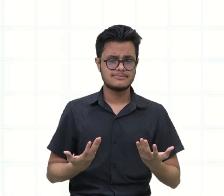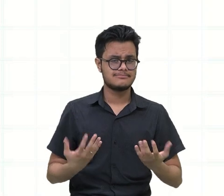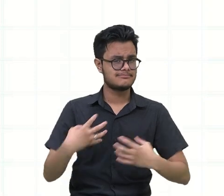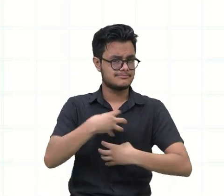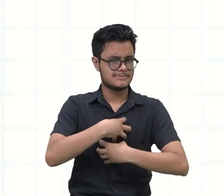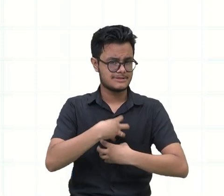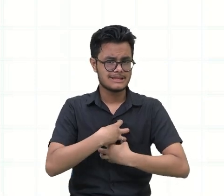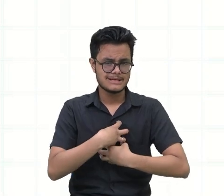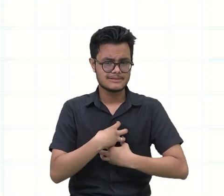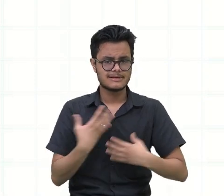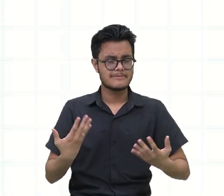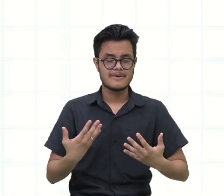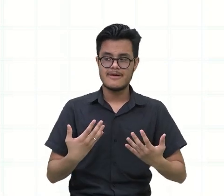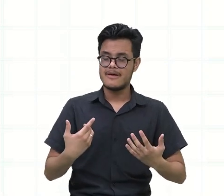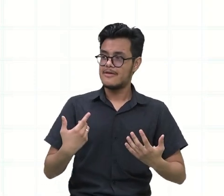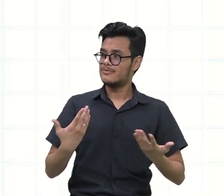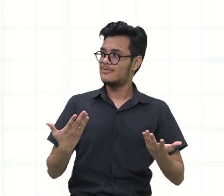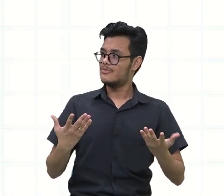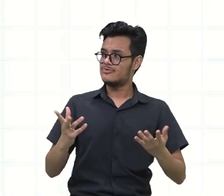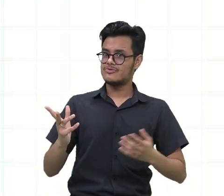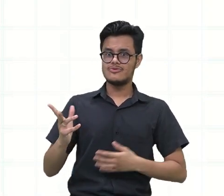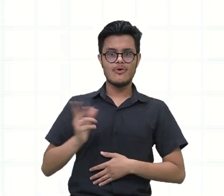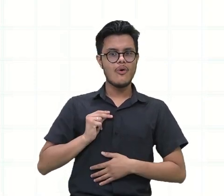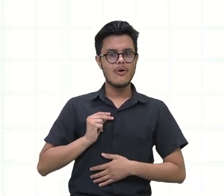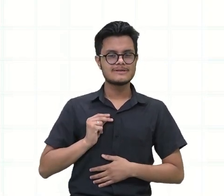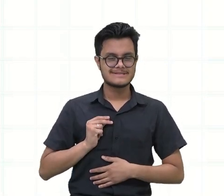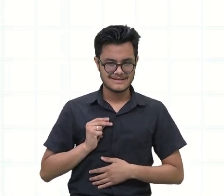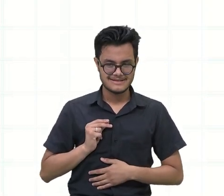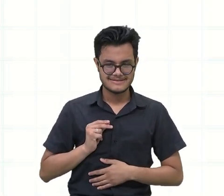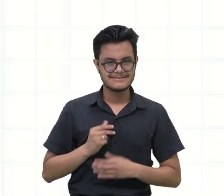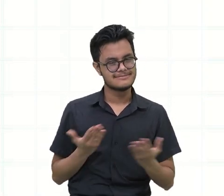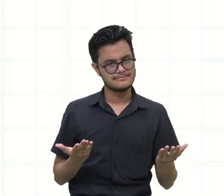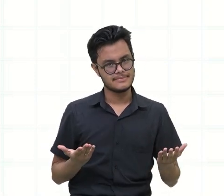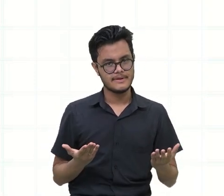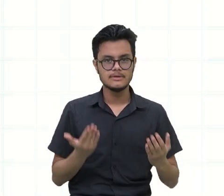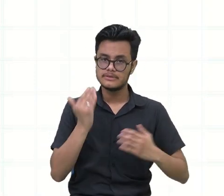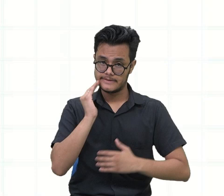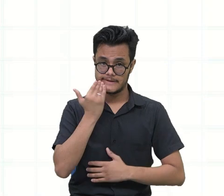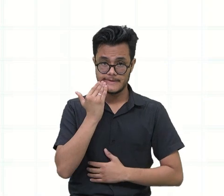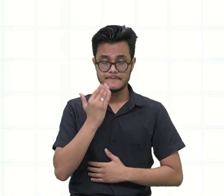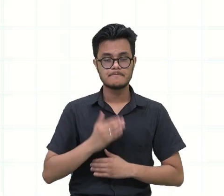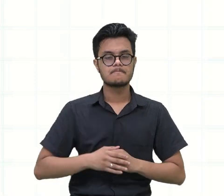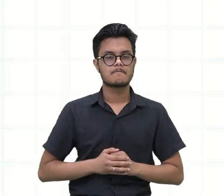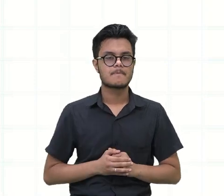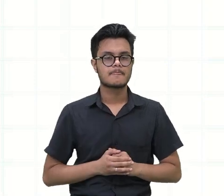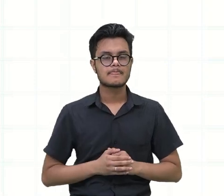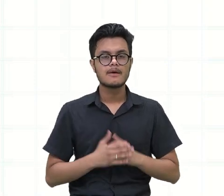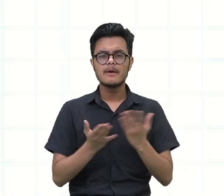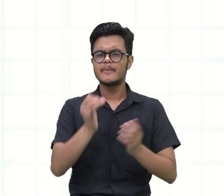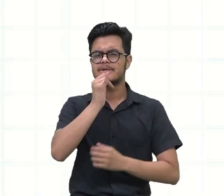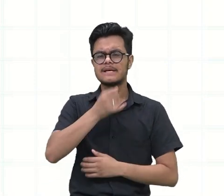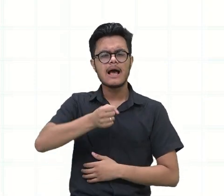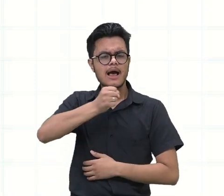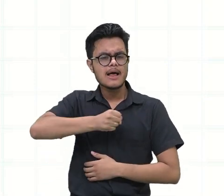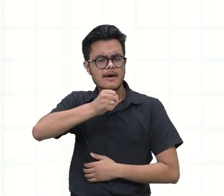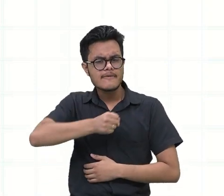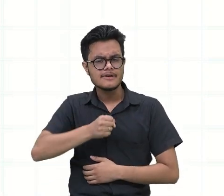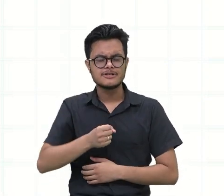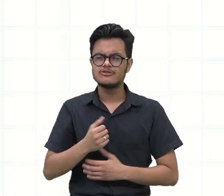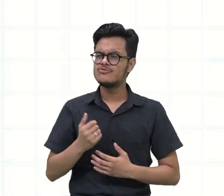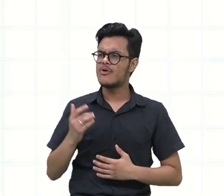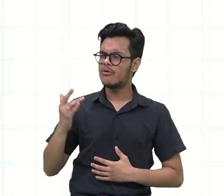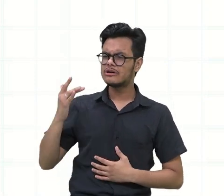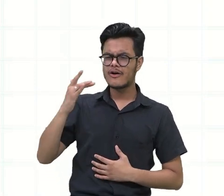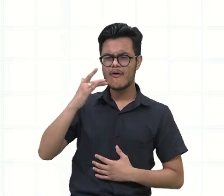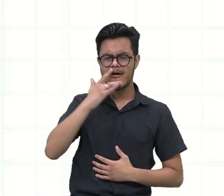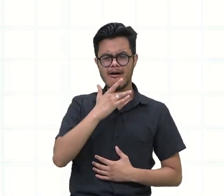quer mostrar, dizer, enfatizar, não é? Então, quando eu digo que sorvete gostoso, observe